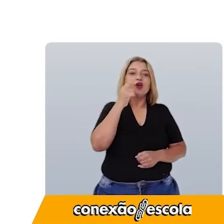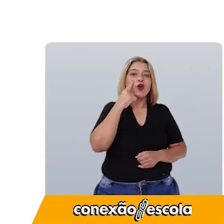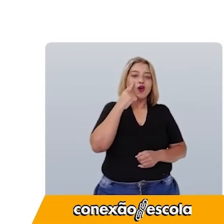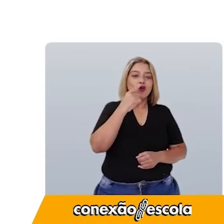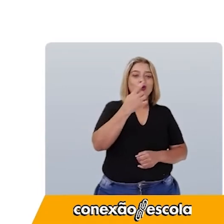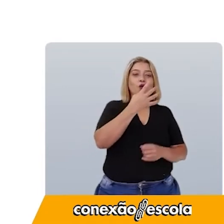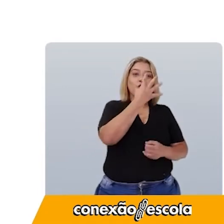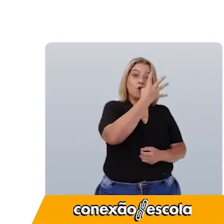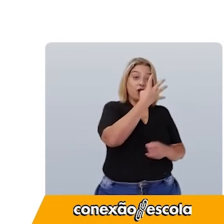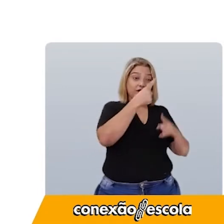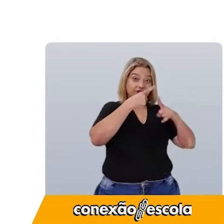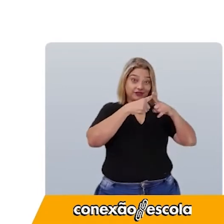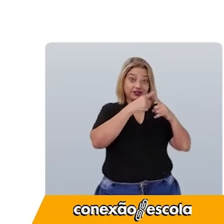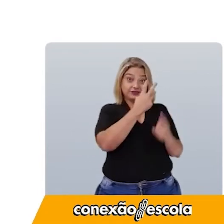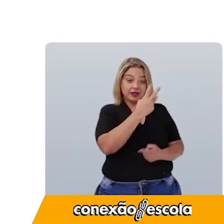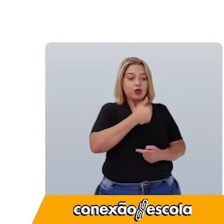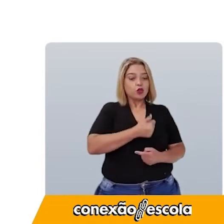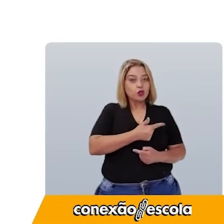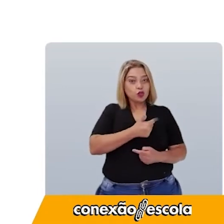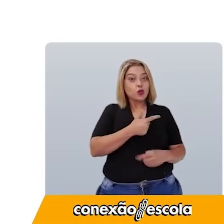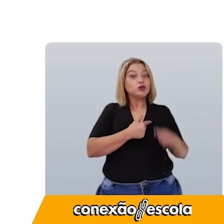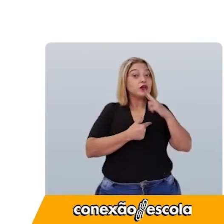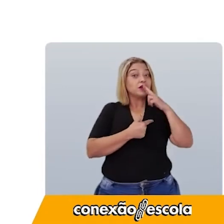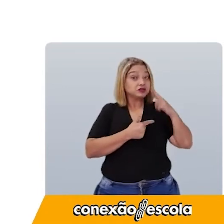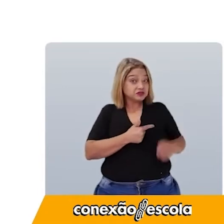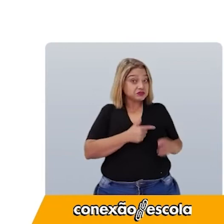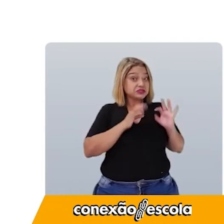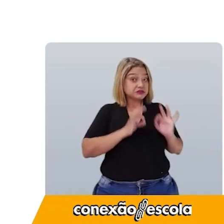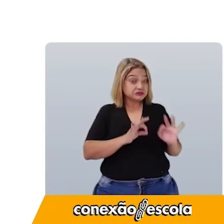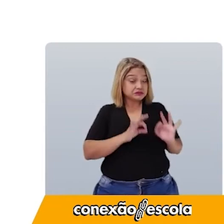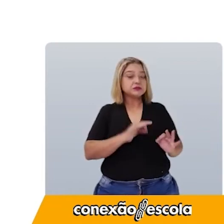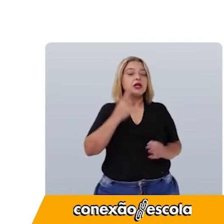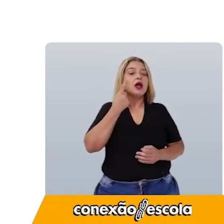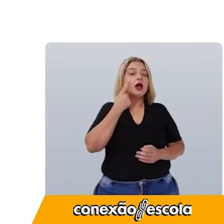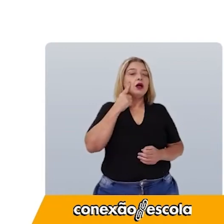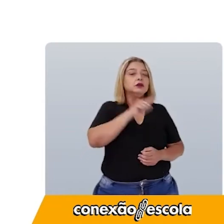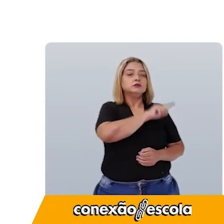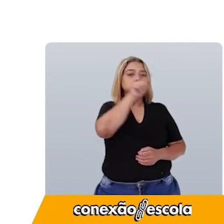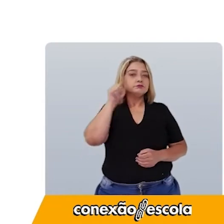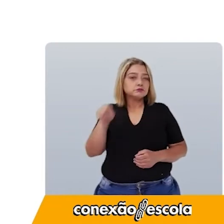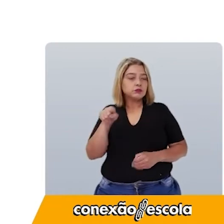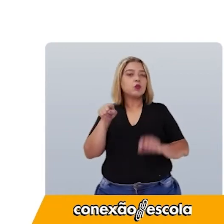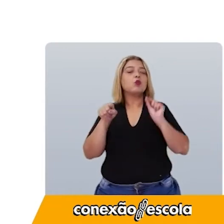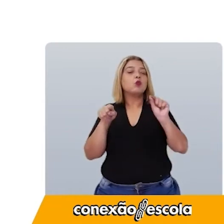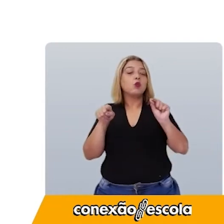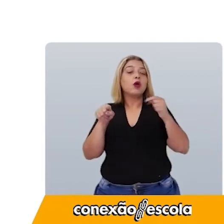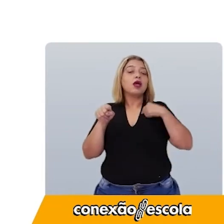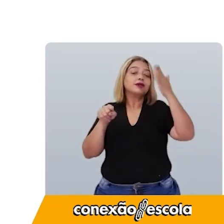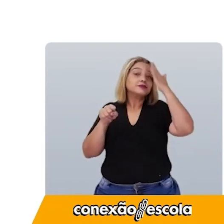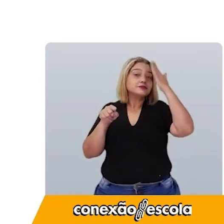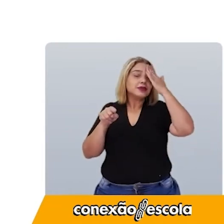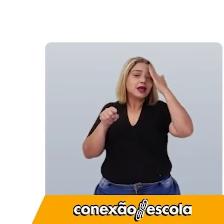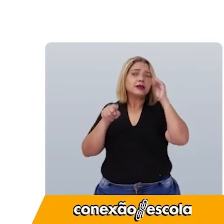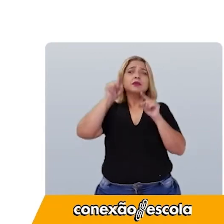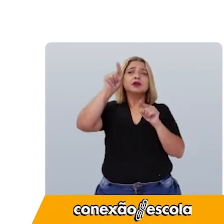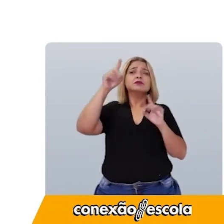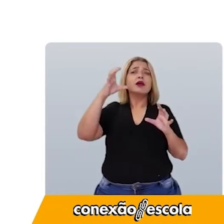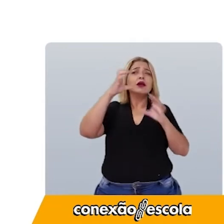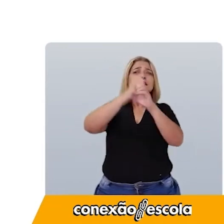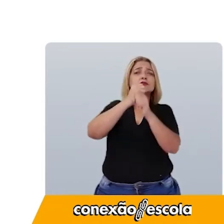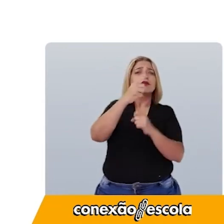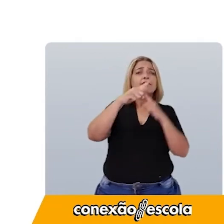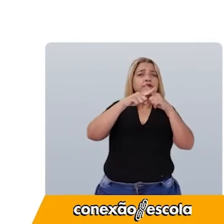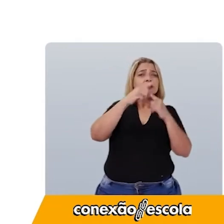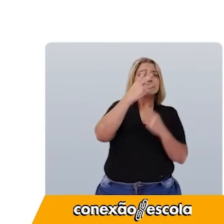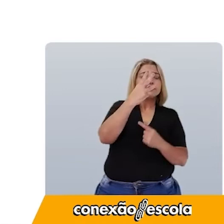12. Então, eu tenho que descobrir que número vezes 3 que o resultado é 18. No caso,